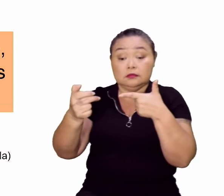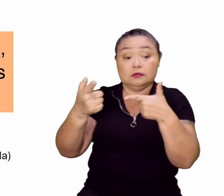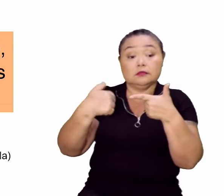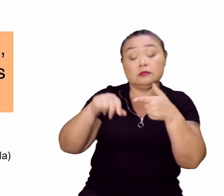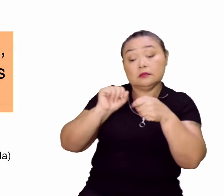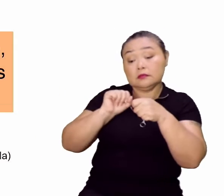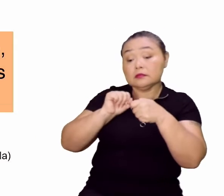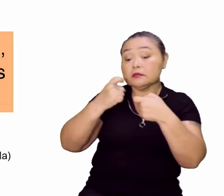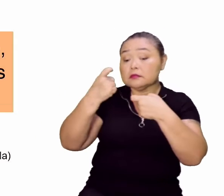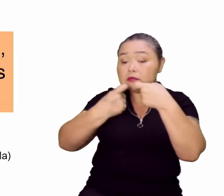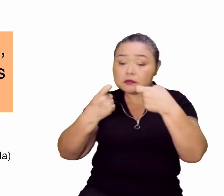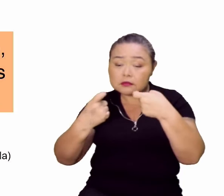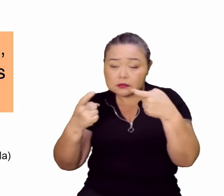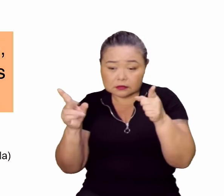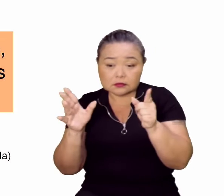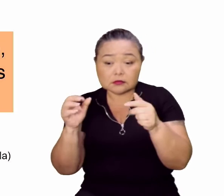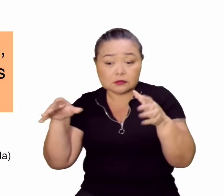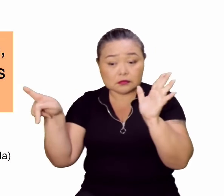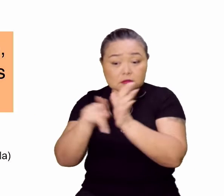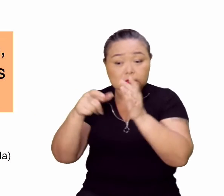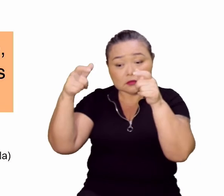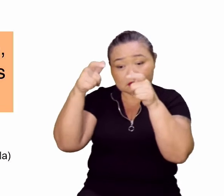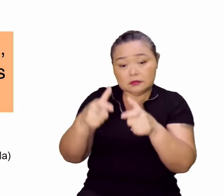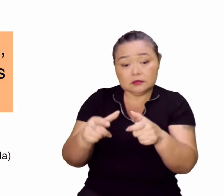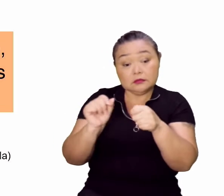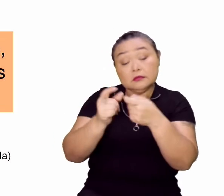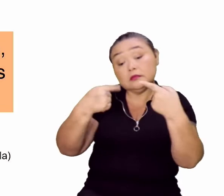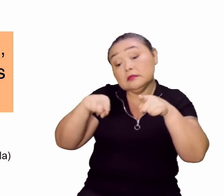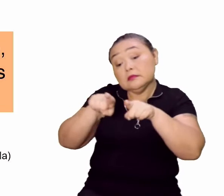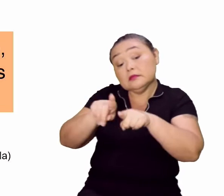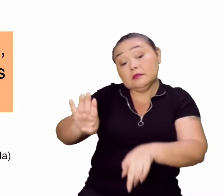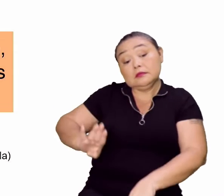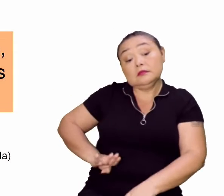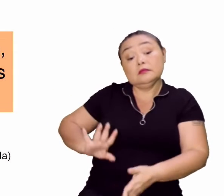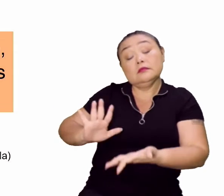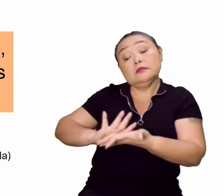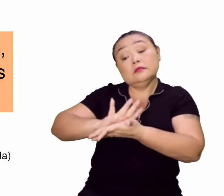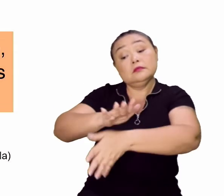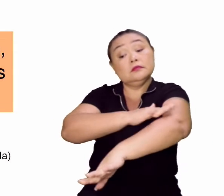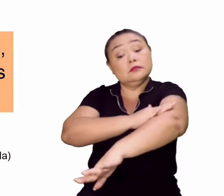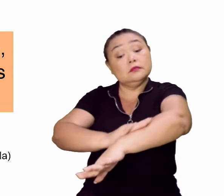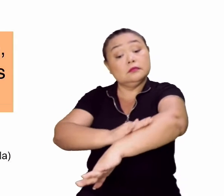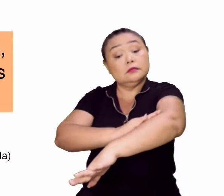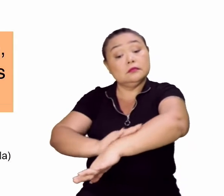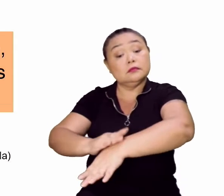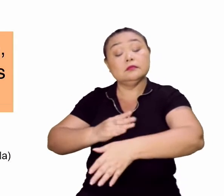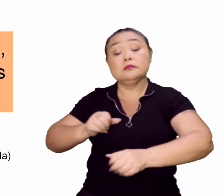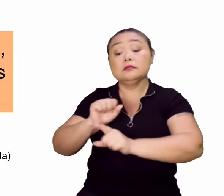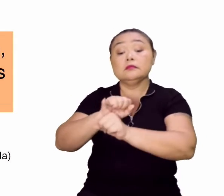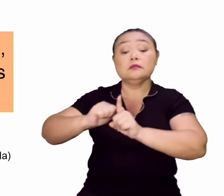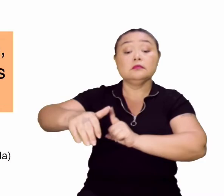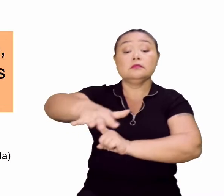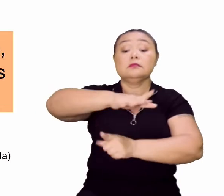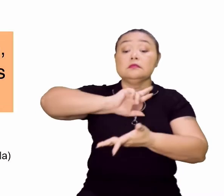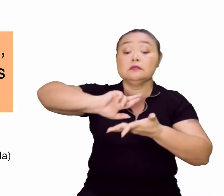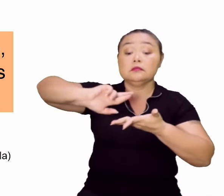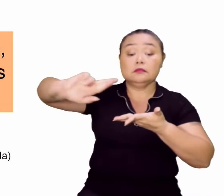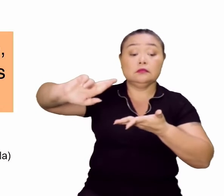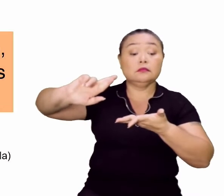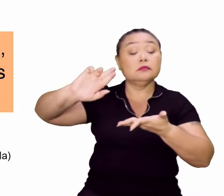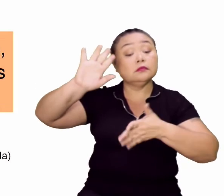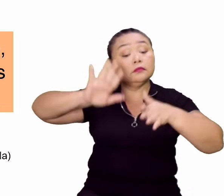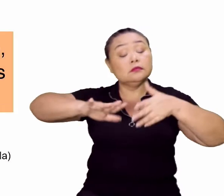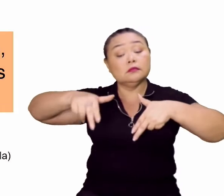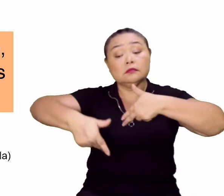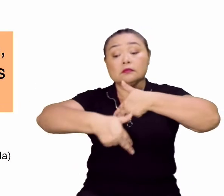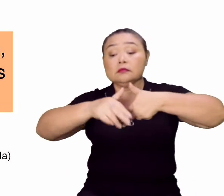e guerrilhas, além daqueles que sofrem com a fome, a discriminação racial, social ou religiosa e até